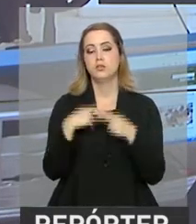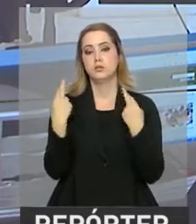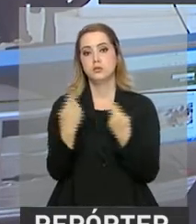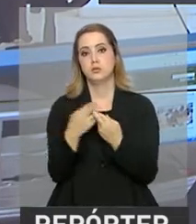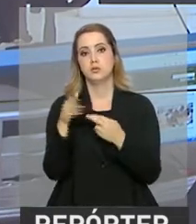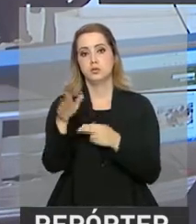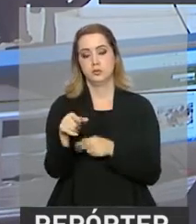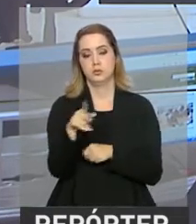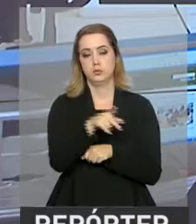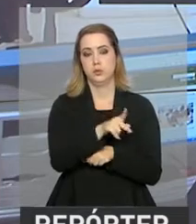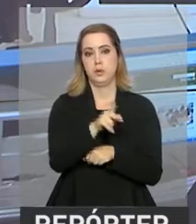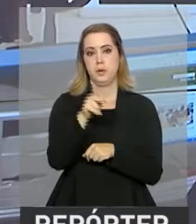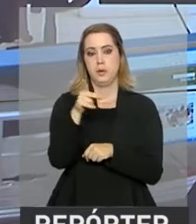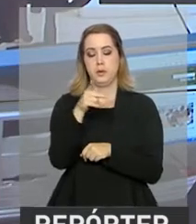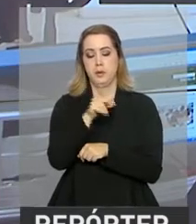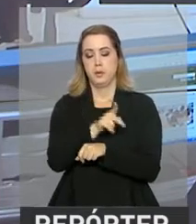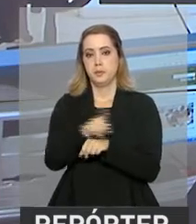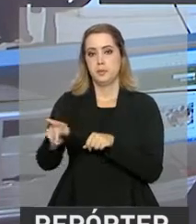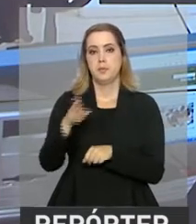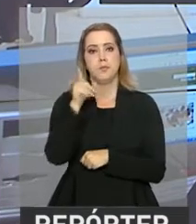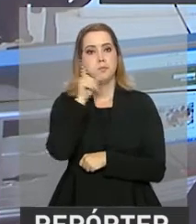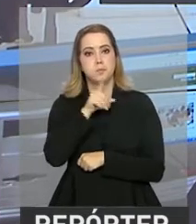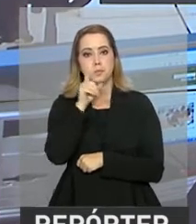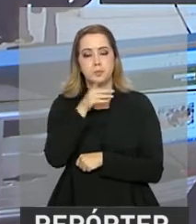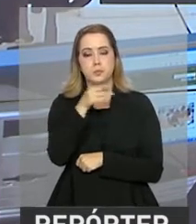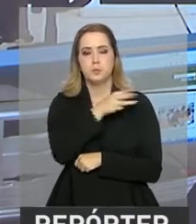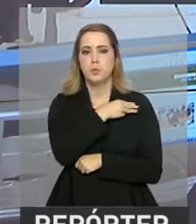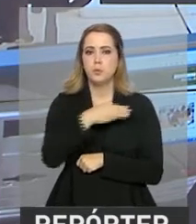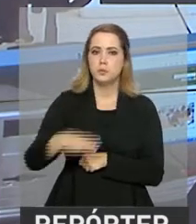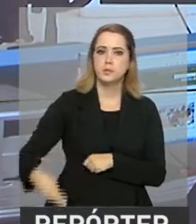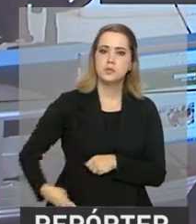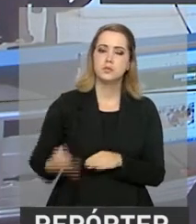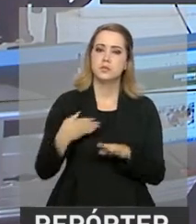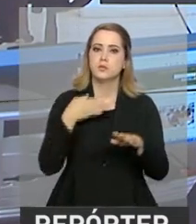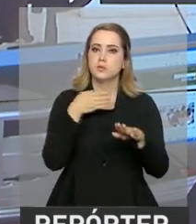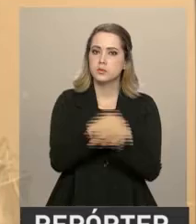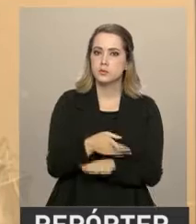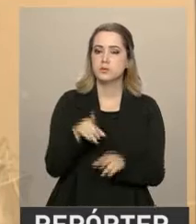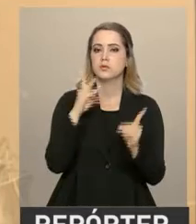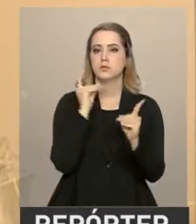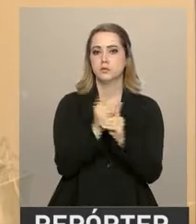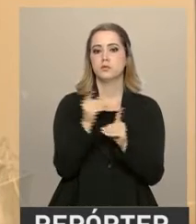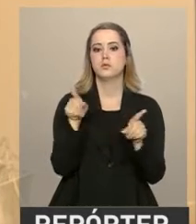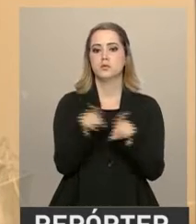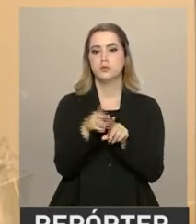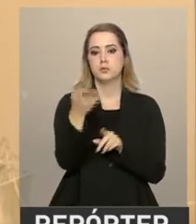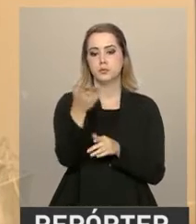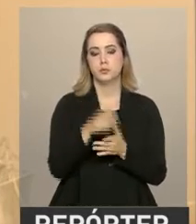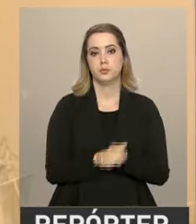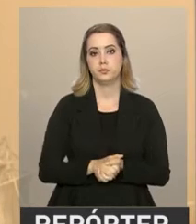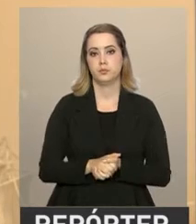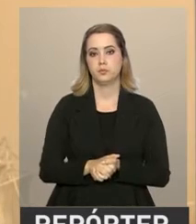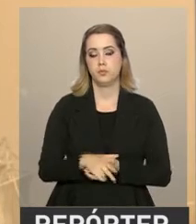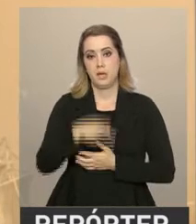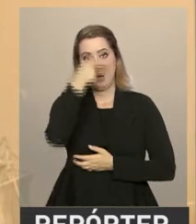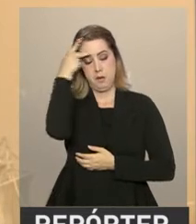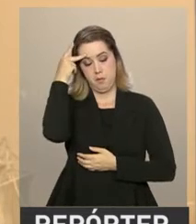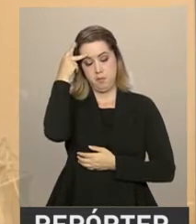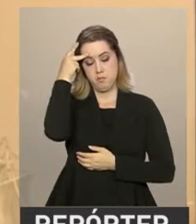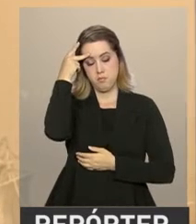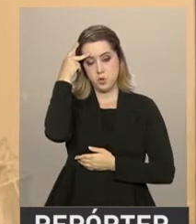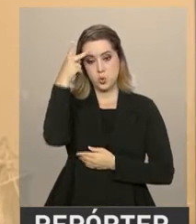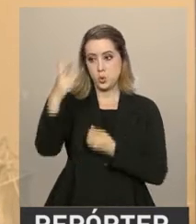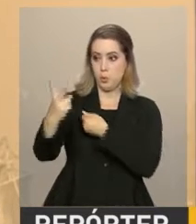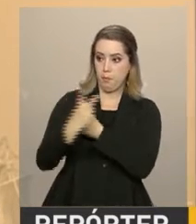Obama. O ministro da Justiça e Cidadania, Alexandre de Moraes, participou do encontro. O refugiado,